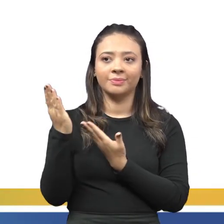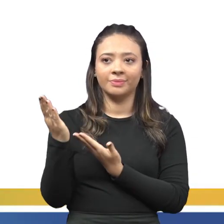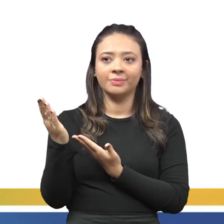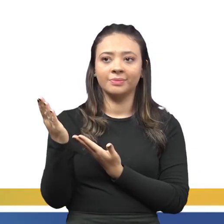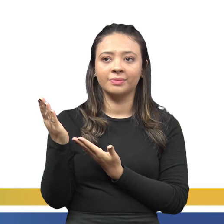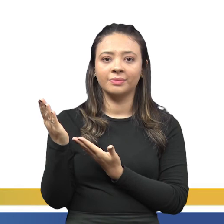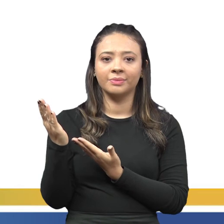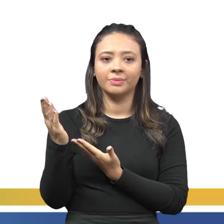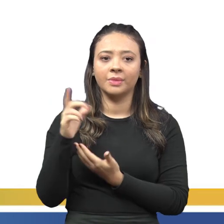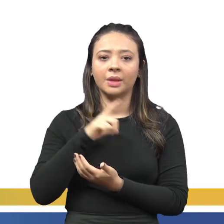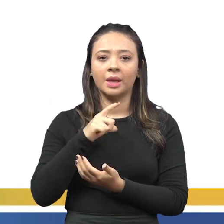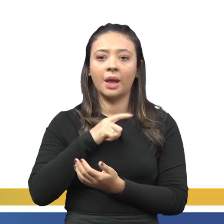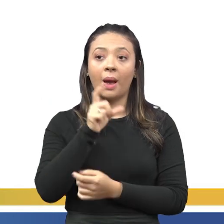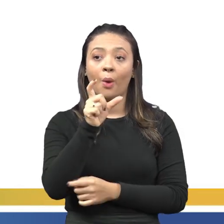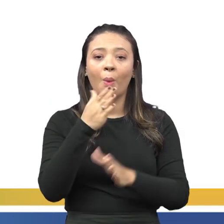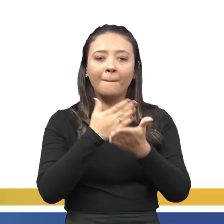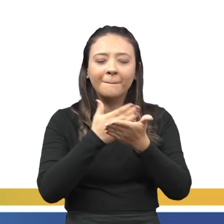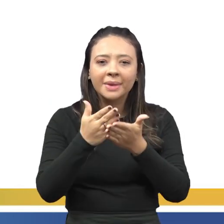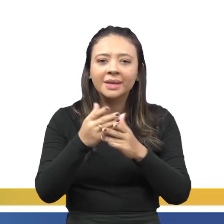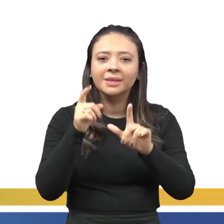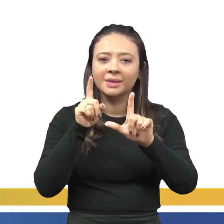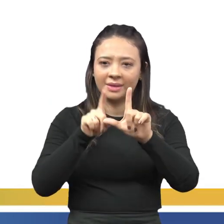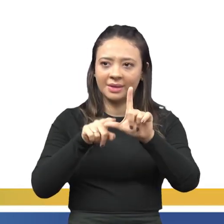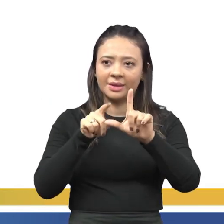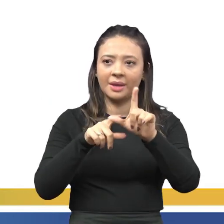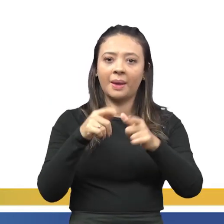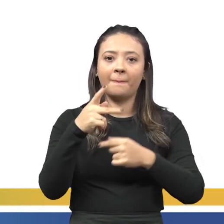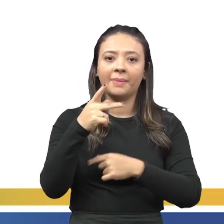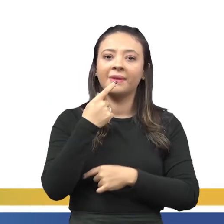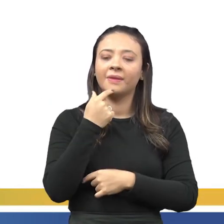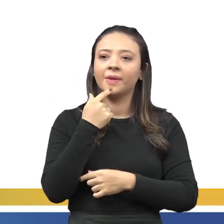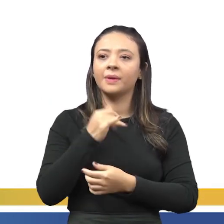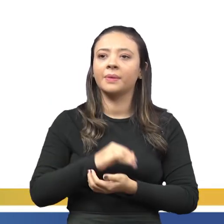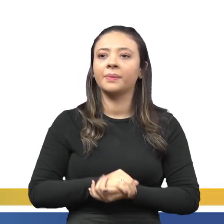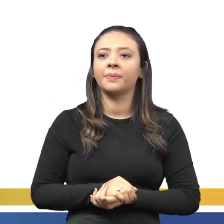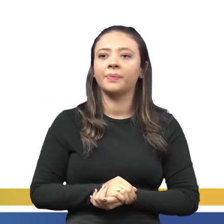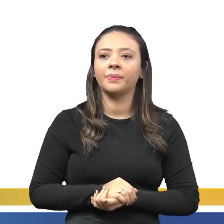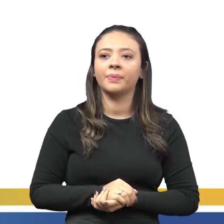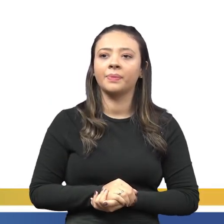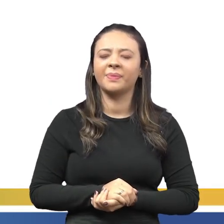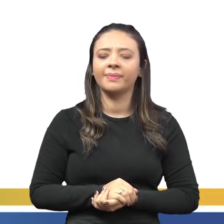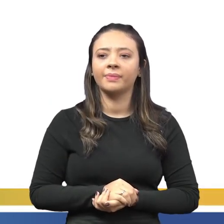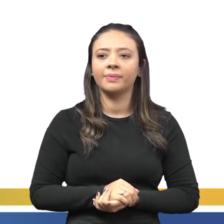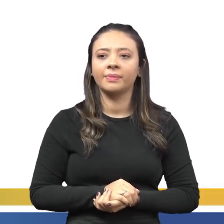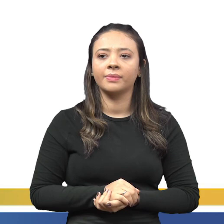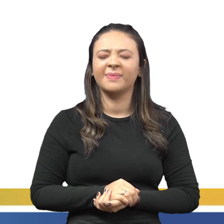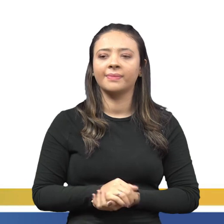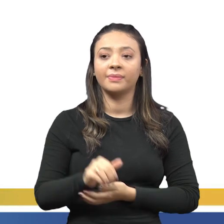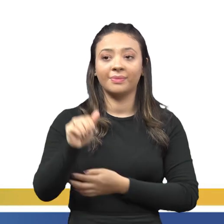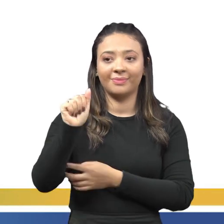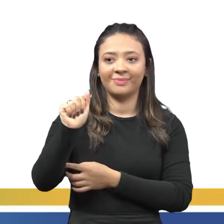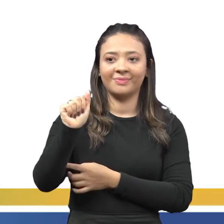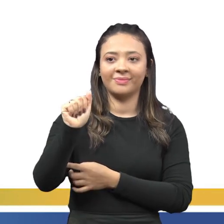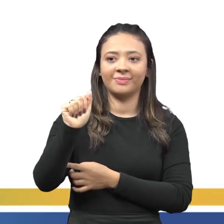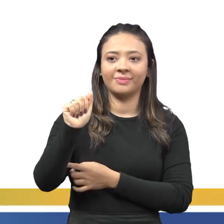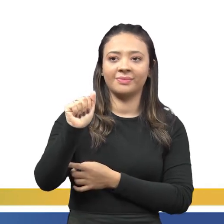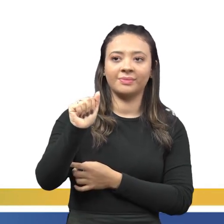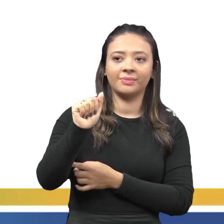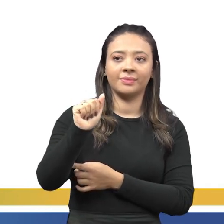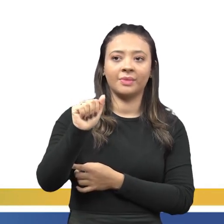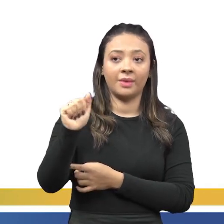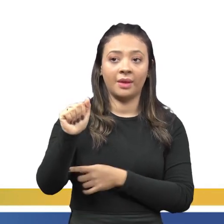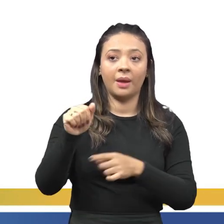a pear, eu destaquei aí para vocês o início da palavra para que vocês lembrassem da regra. An apple,